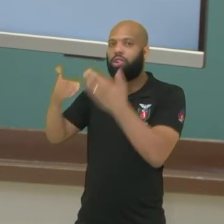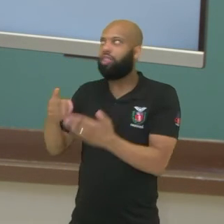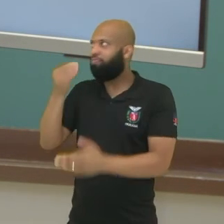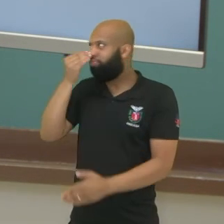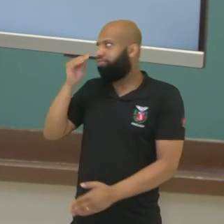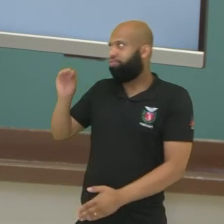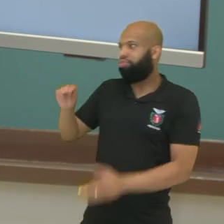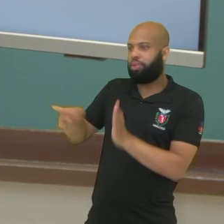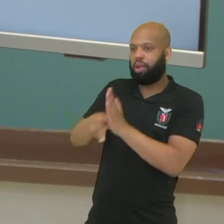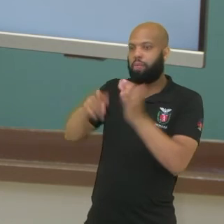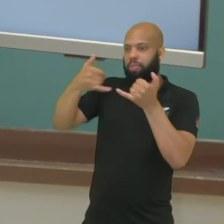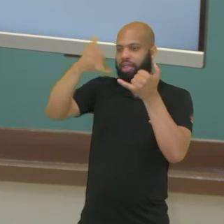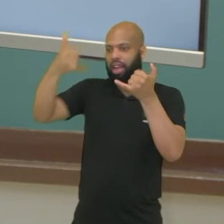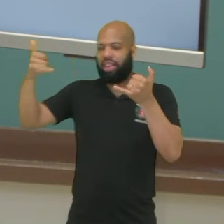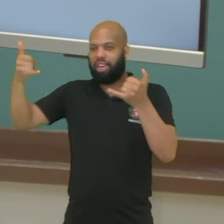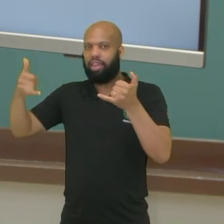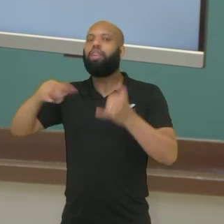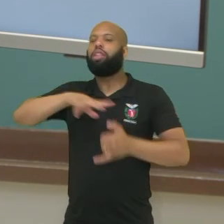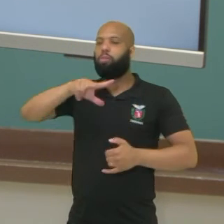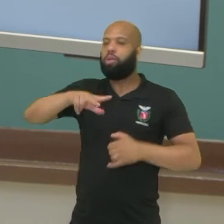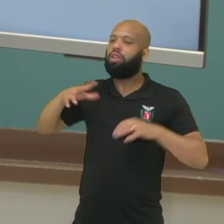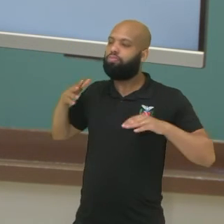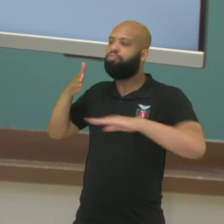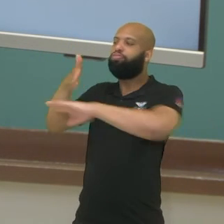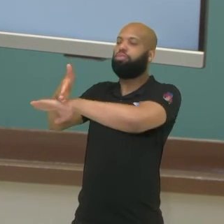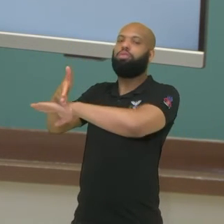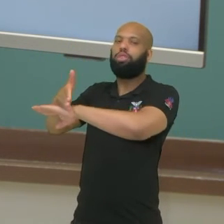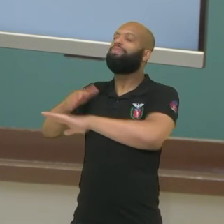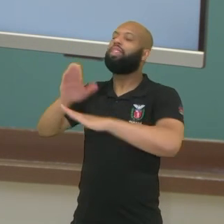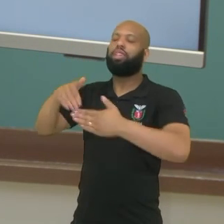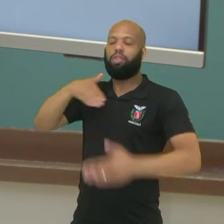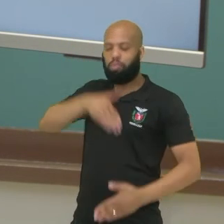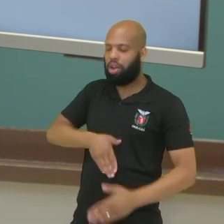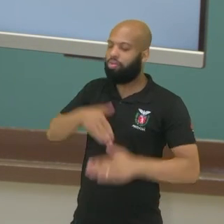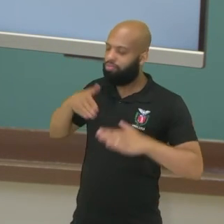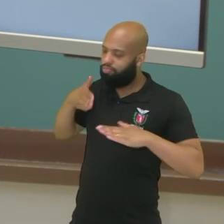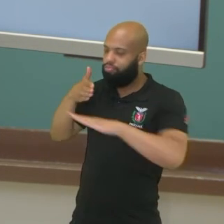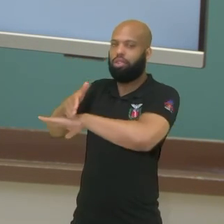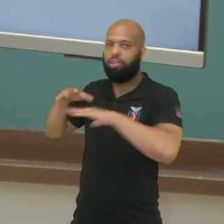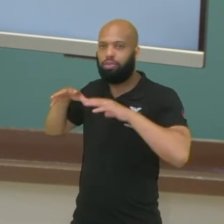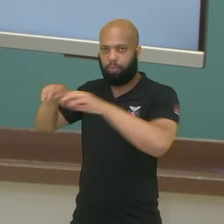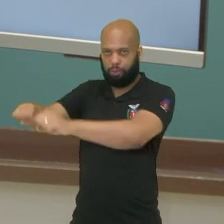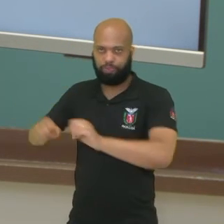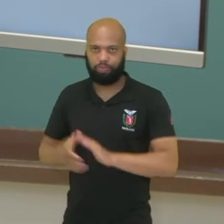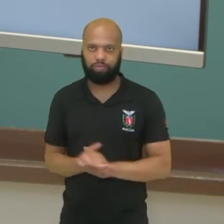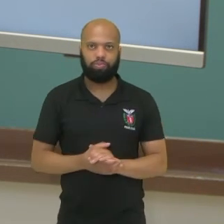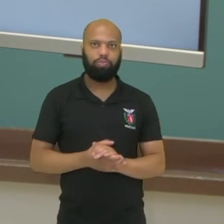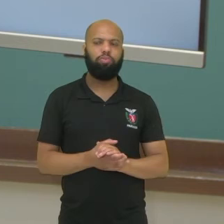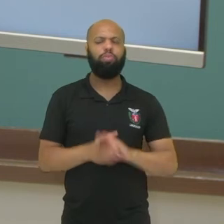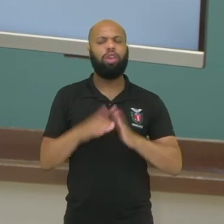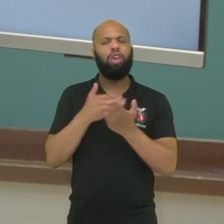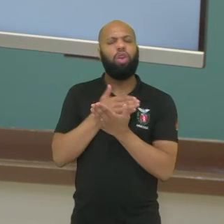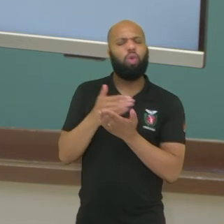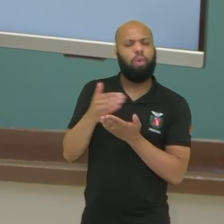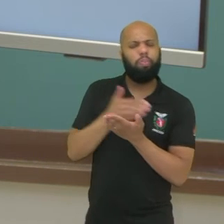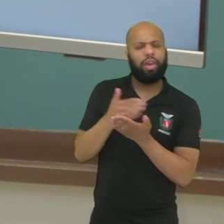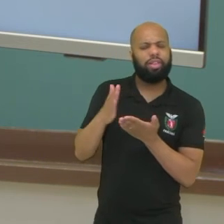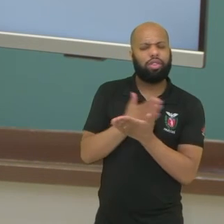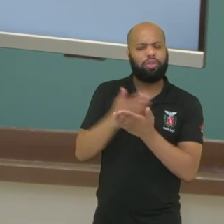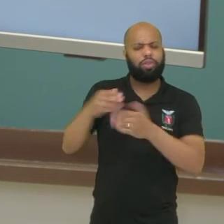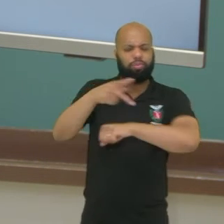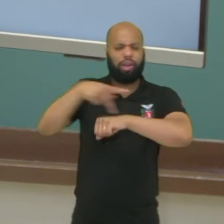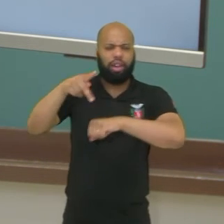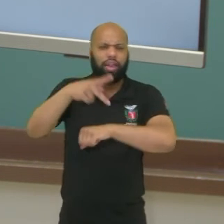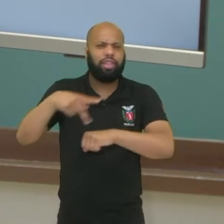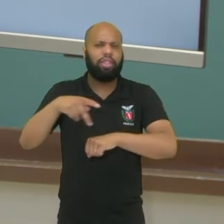os seus territórios aí invadidos por Napoleão Bonaparte. Isso vai gerar um antibonapartismo, né? Os países da